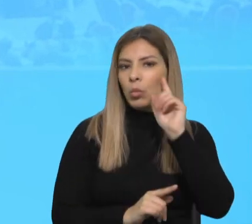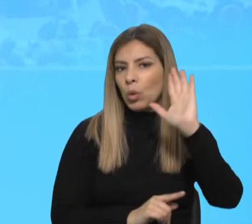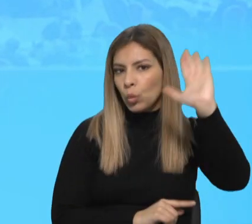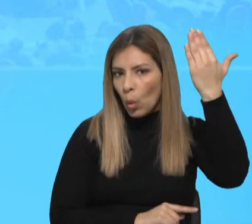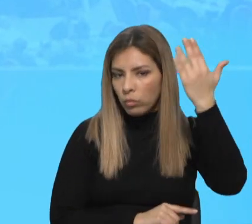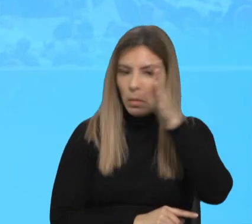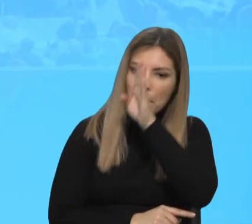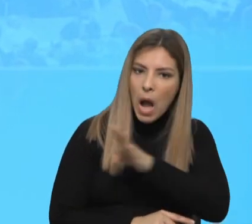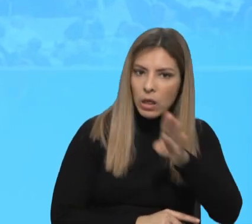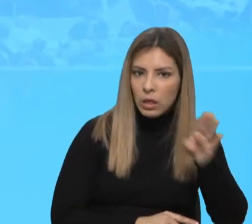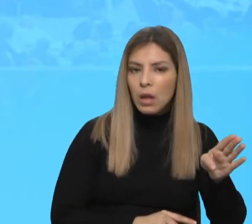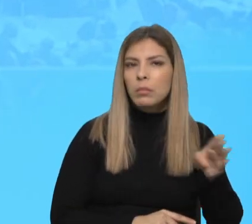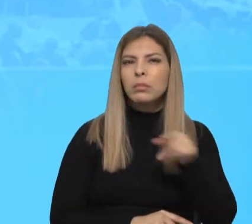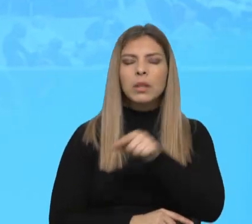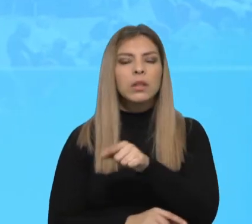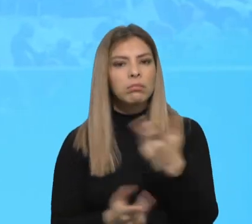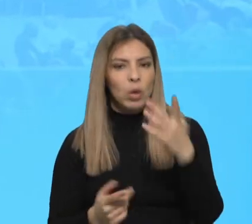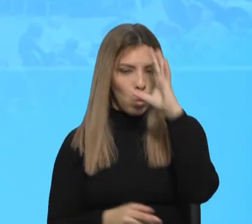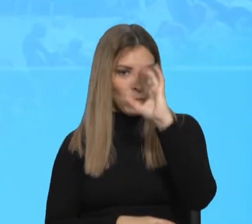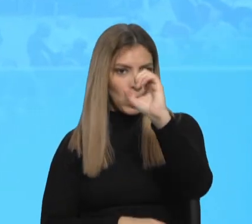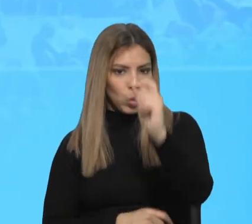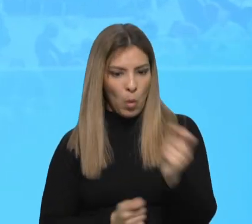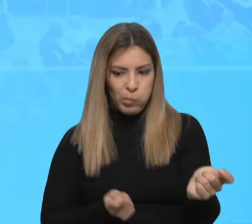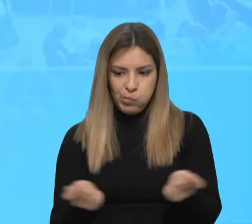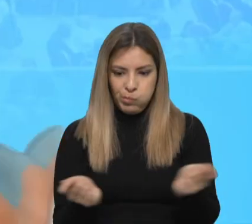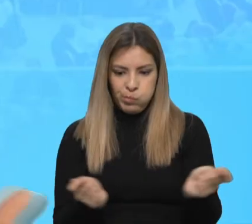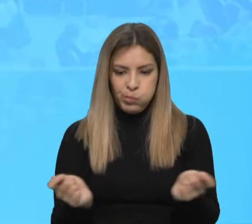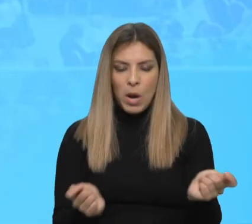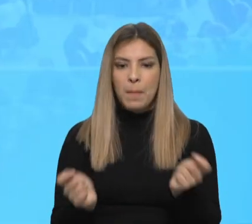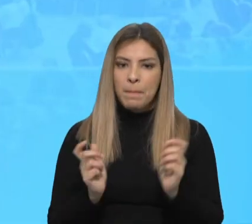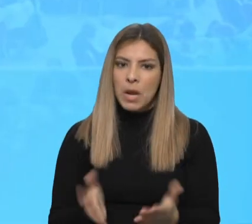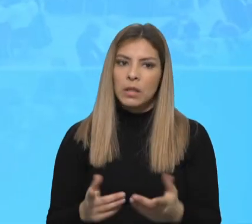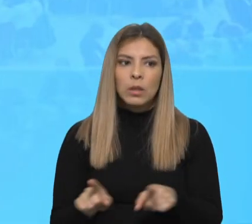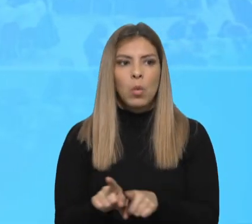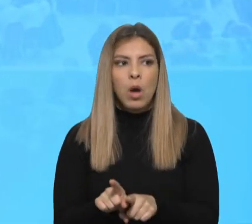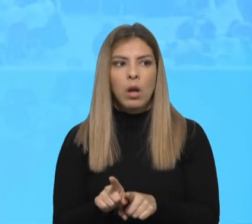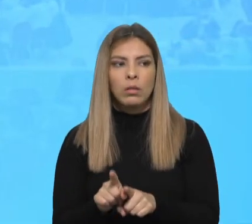se tem funções governativas, por vezes se está muito ligado